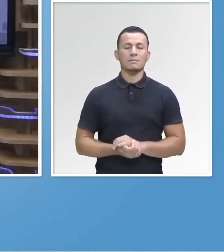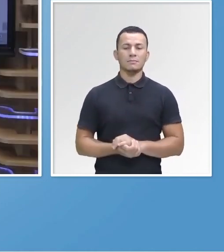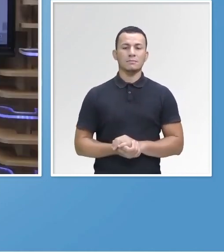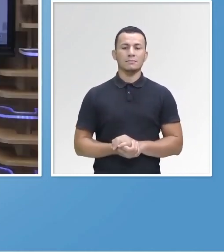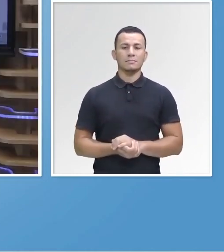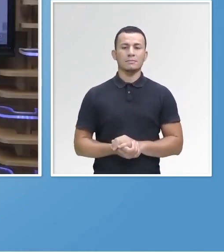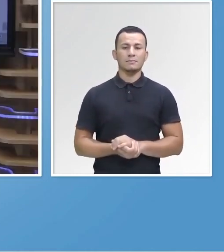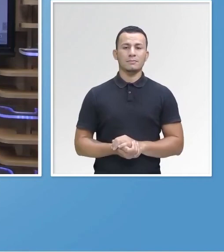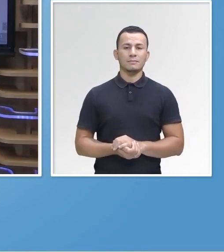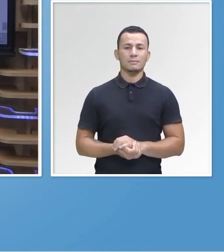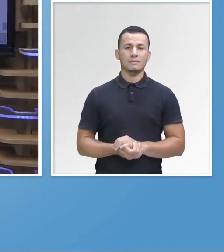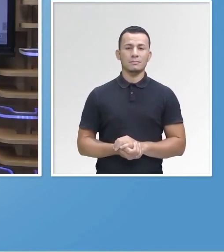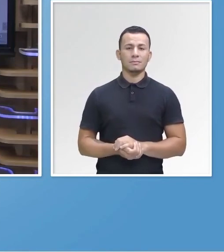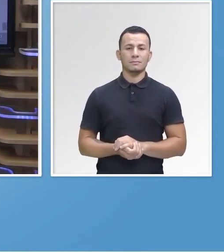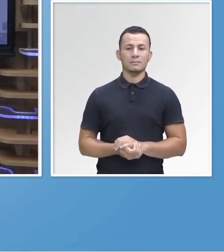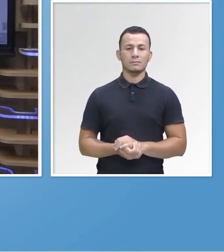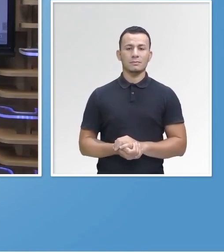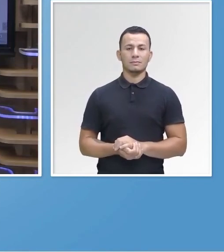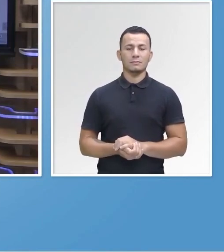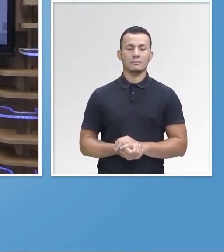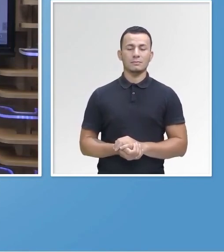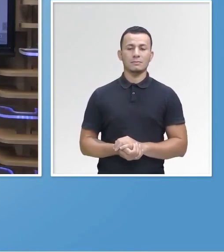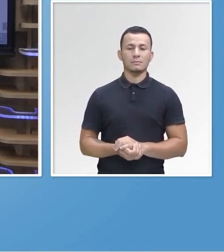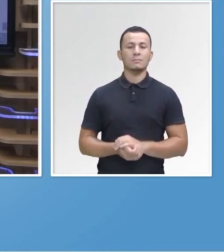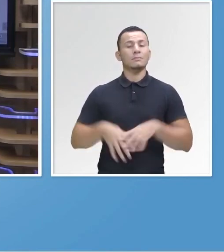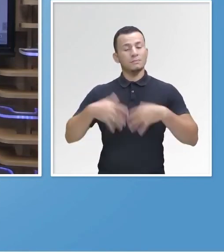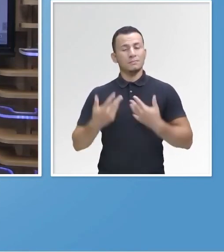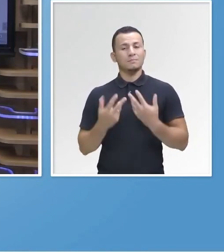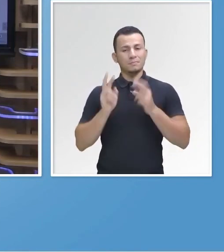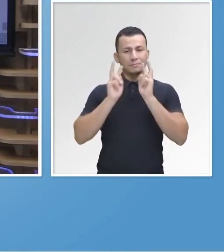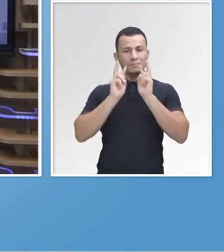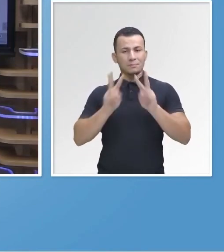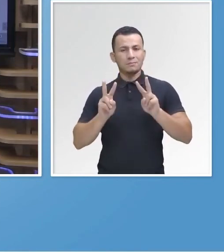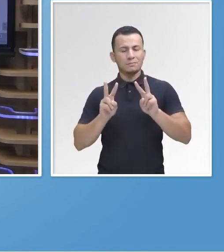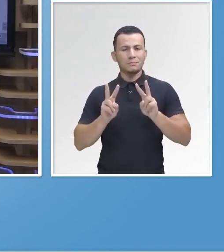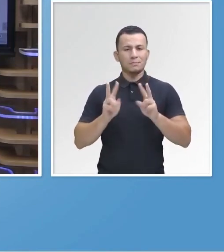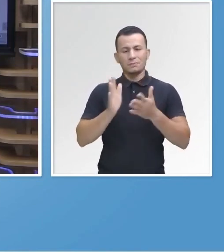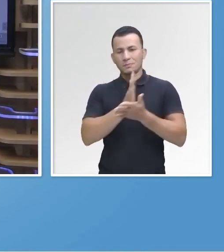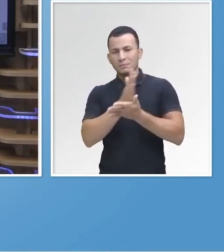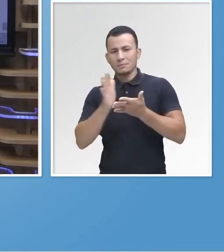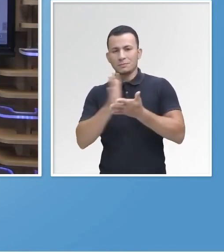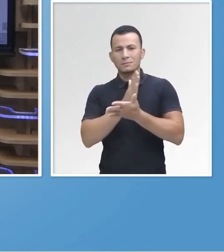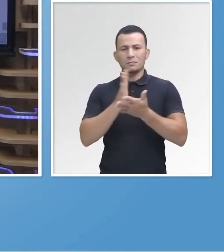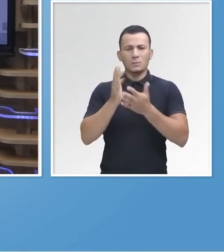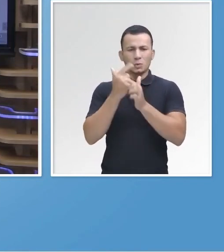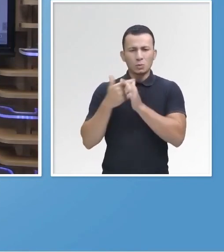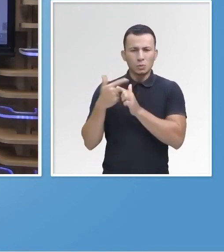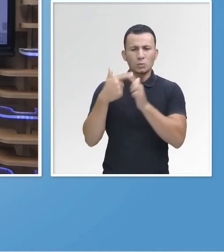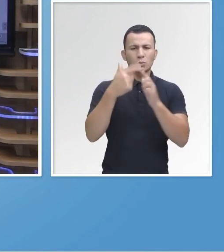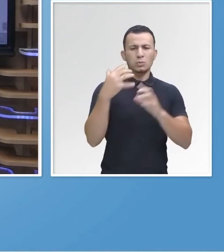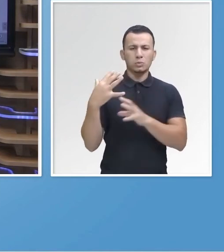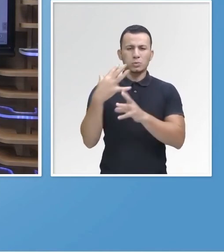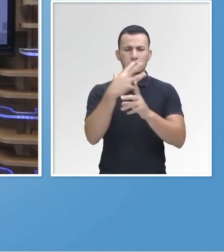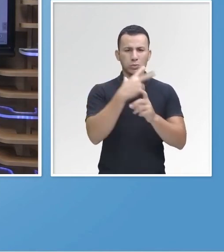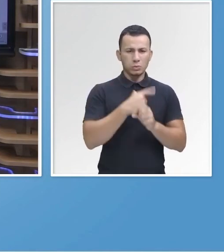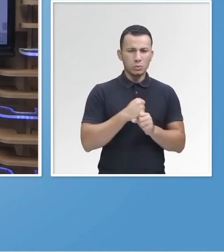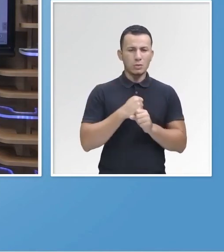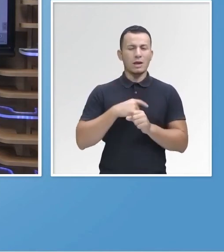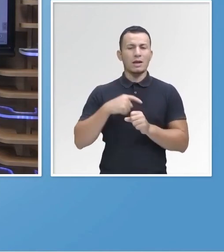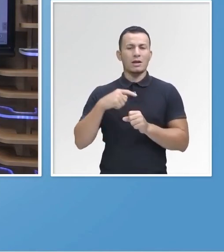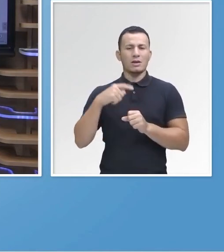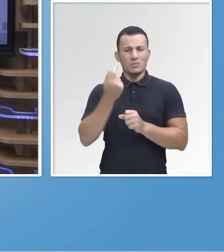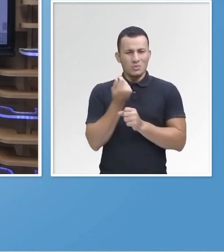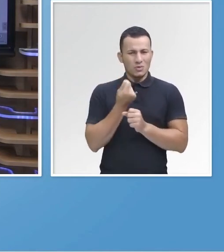que comigo Tá bom nós vamos o seguinte que indeterminado os problemas como esse daí ele que movia dinheiro